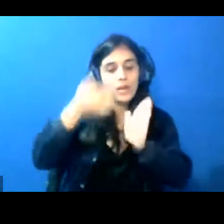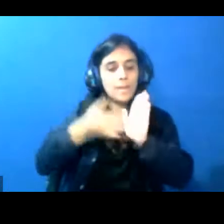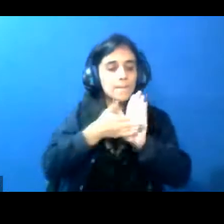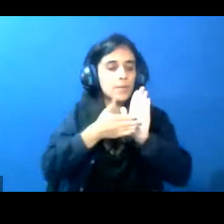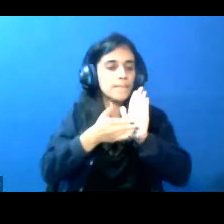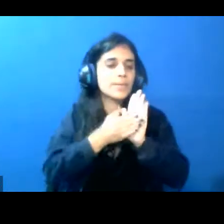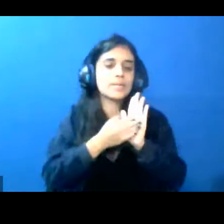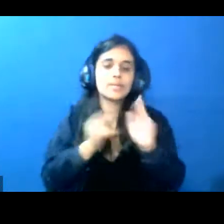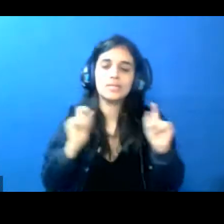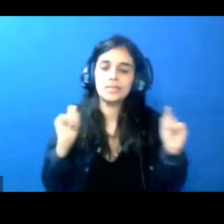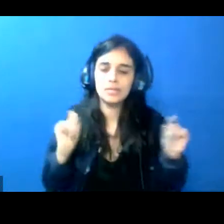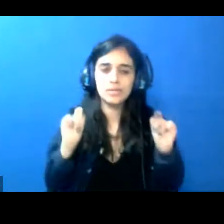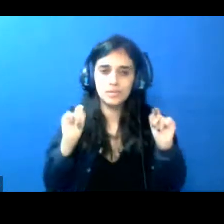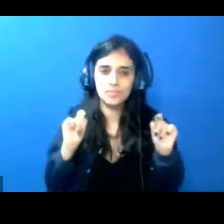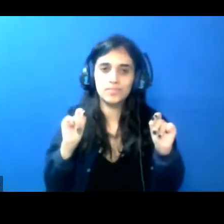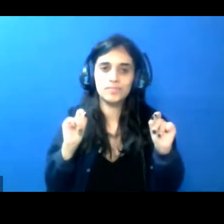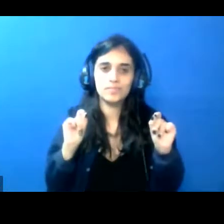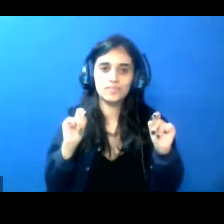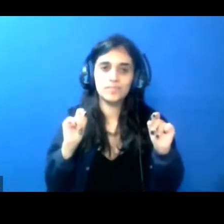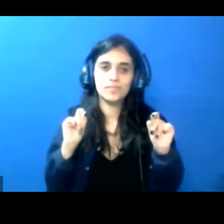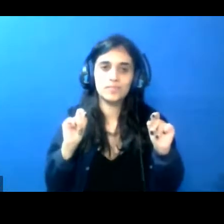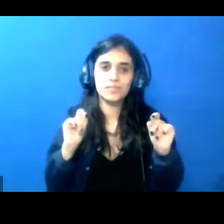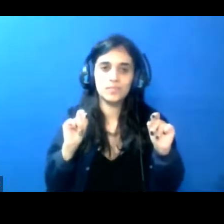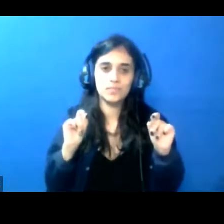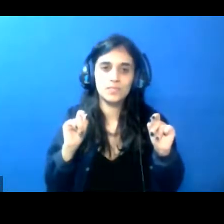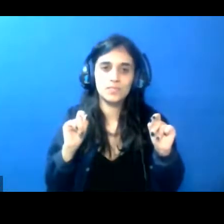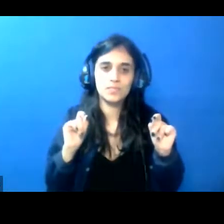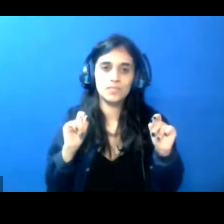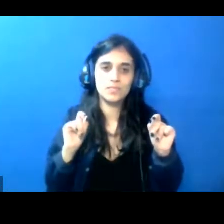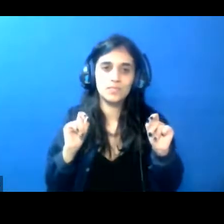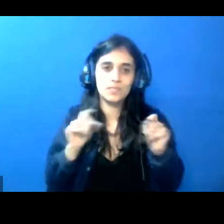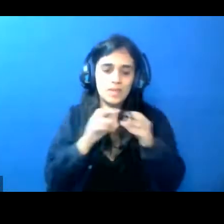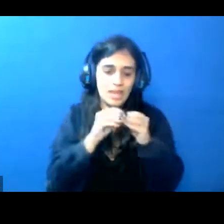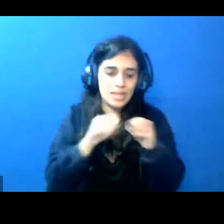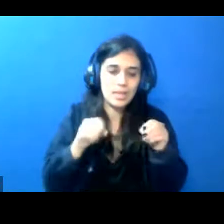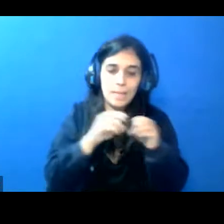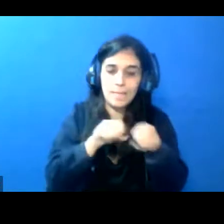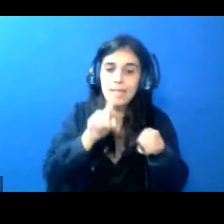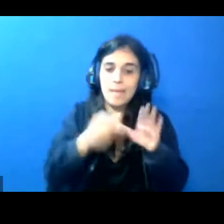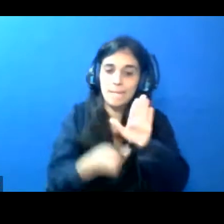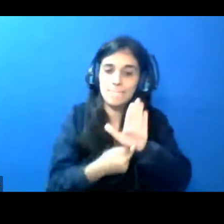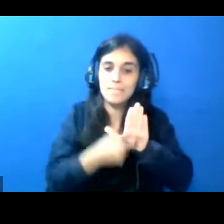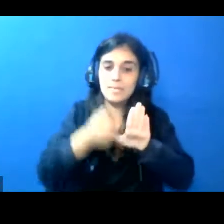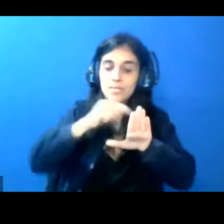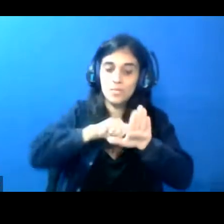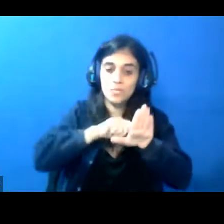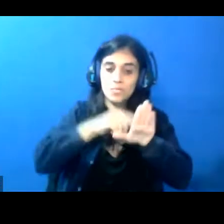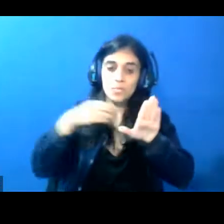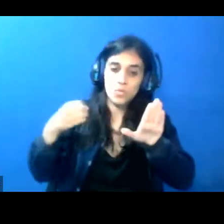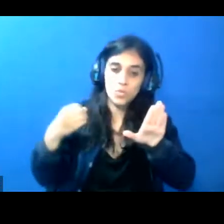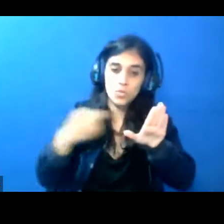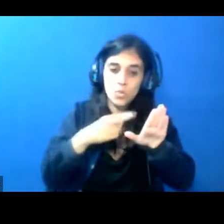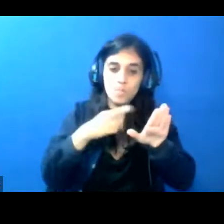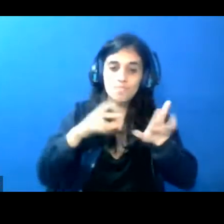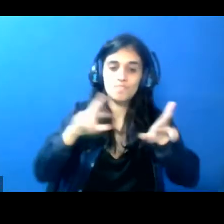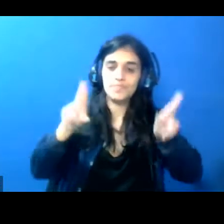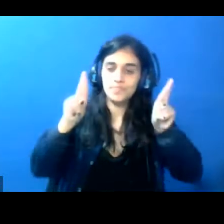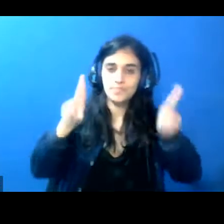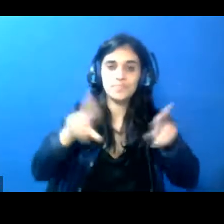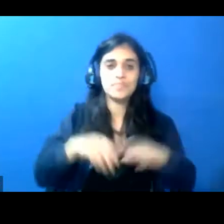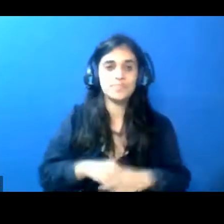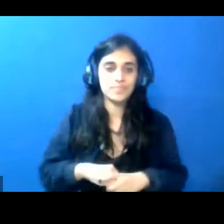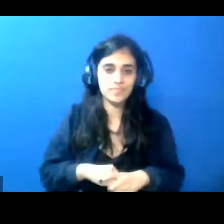sim, as sementes são metáforas de um novo esperançar. E que,